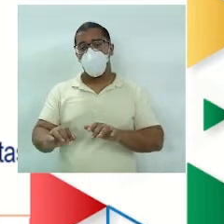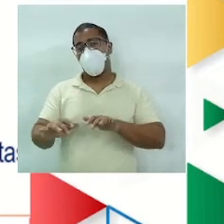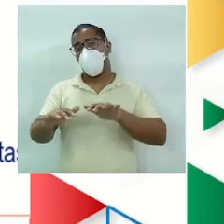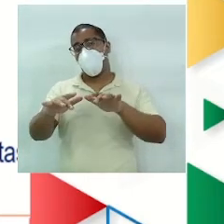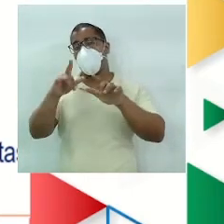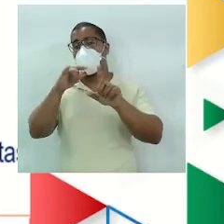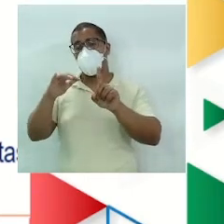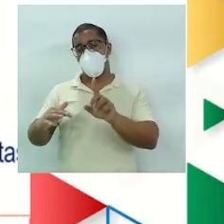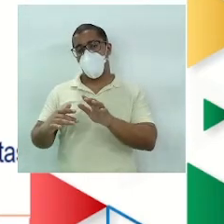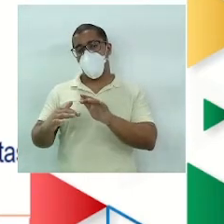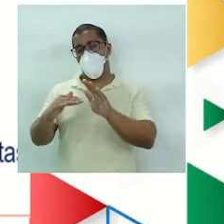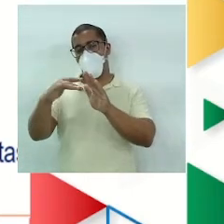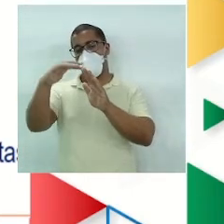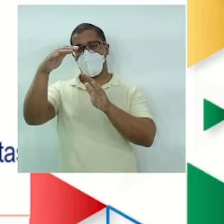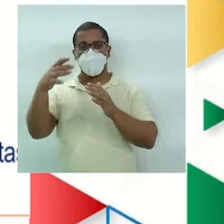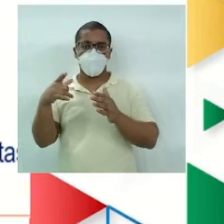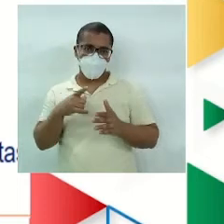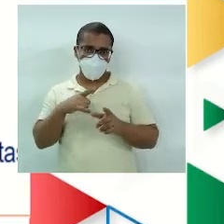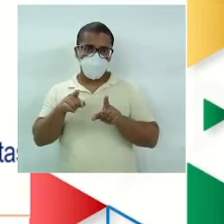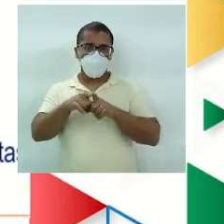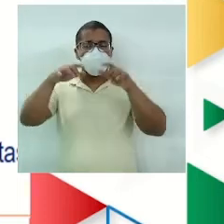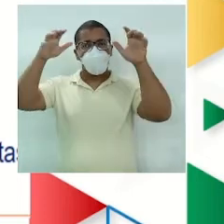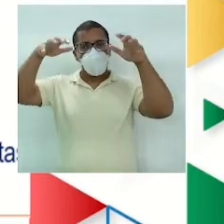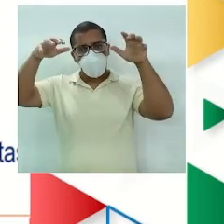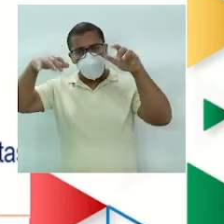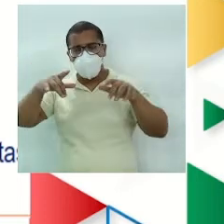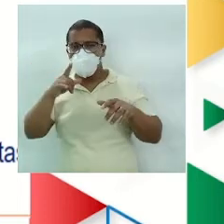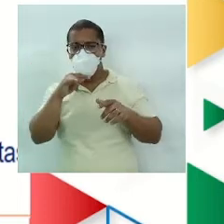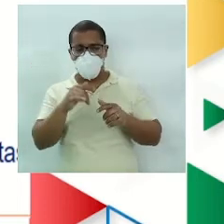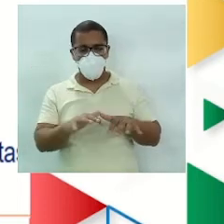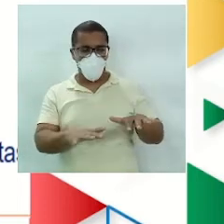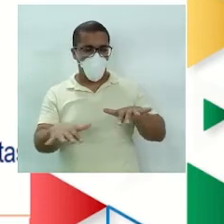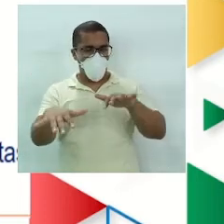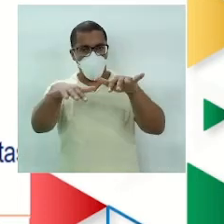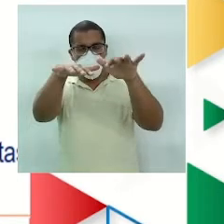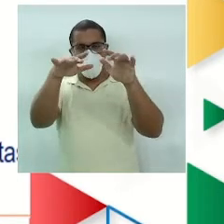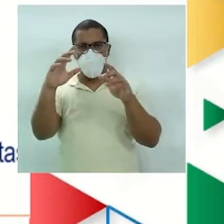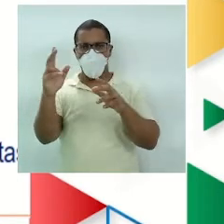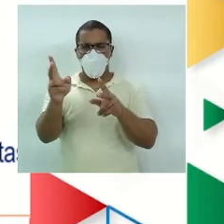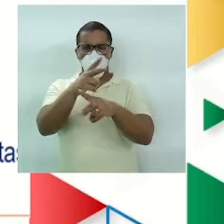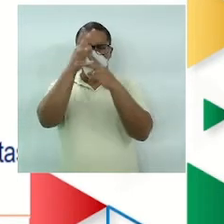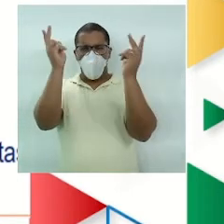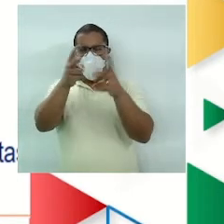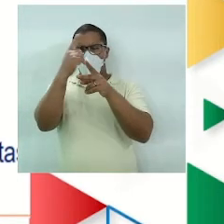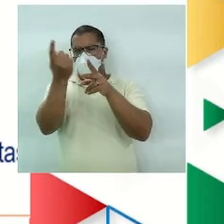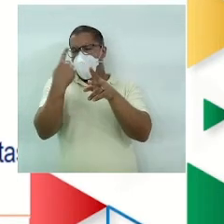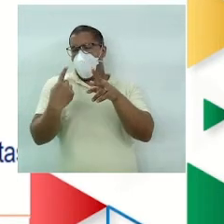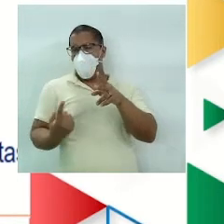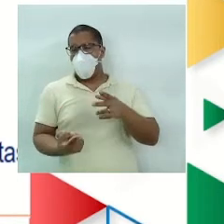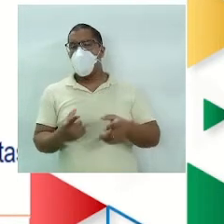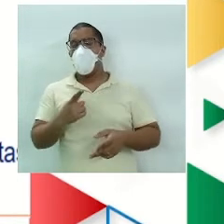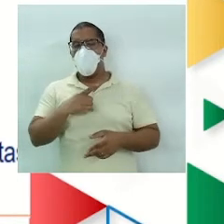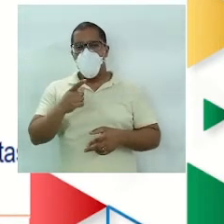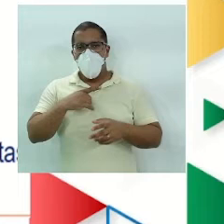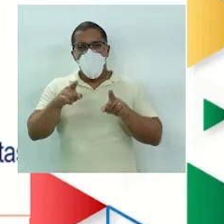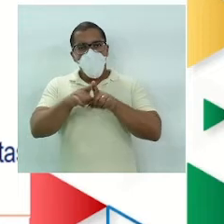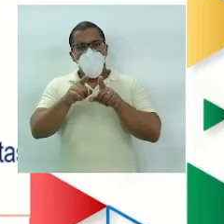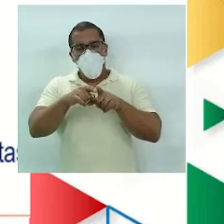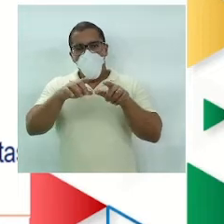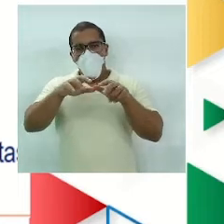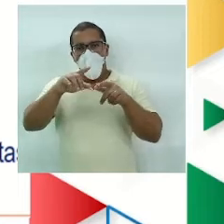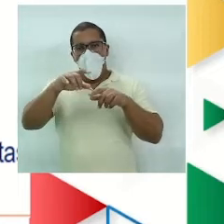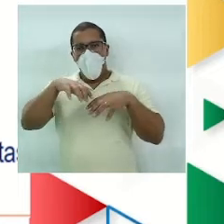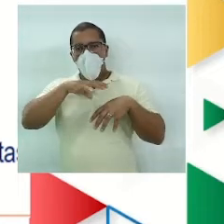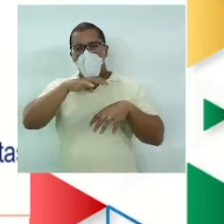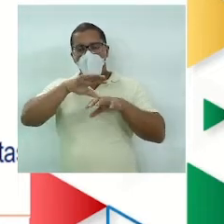de desastres naturais, como inundações, tempestades e furacões. A extinção de espécies, a desertificação de